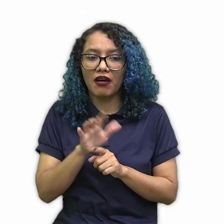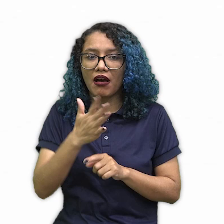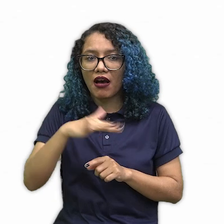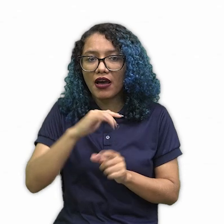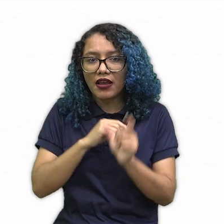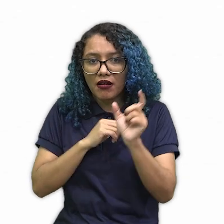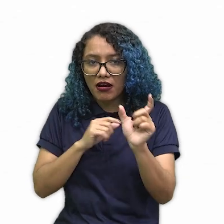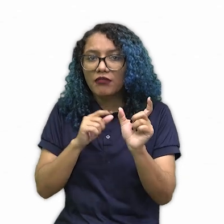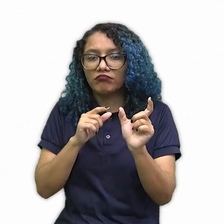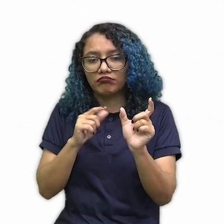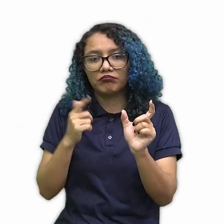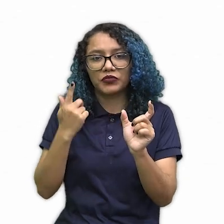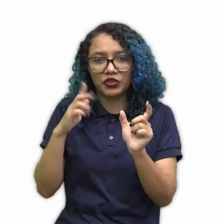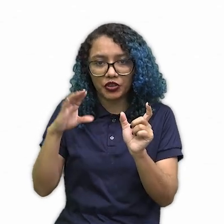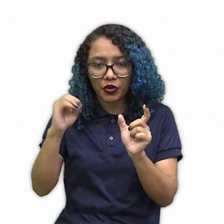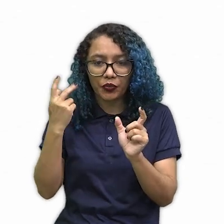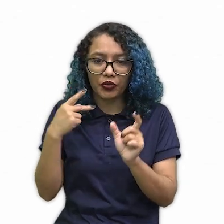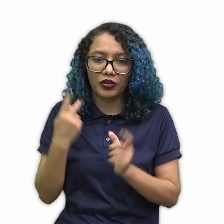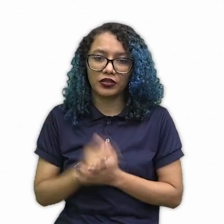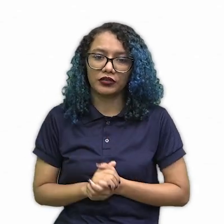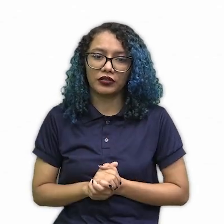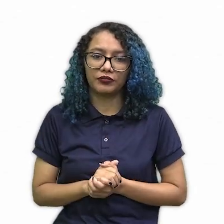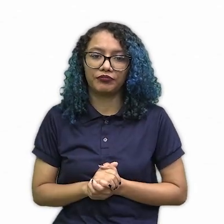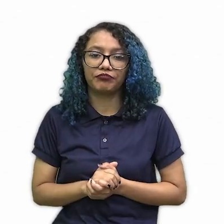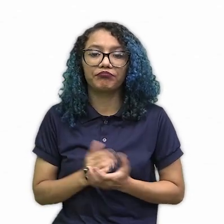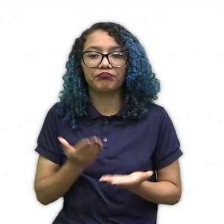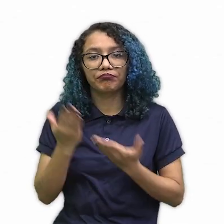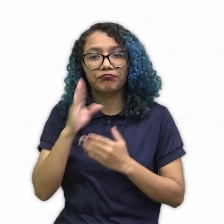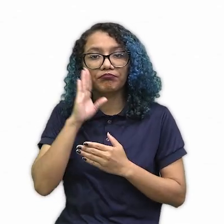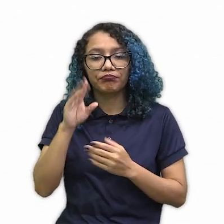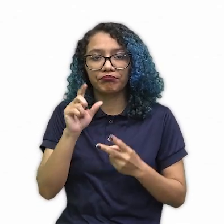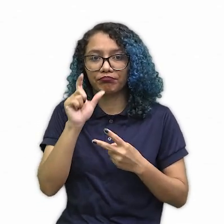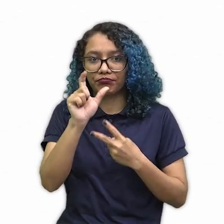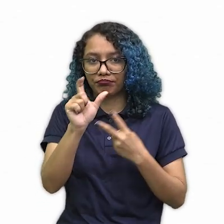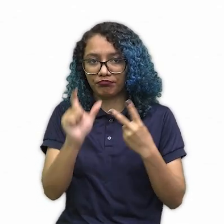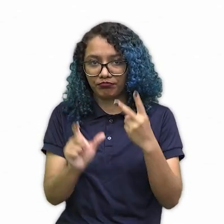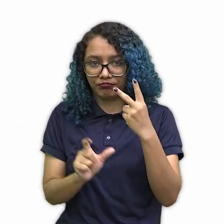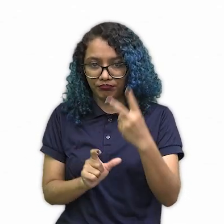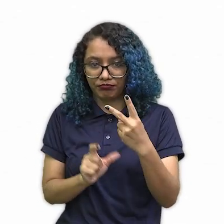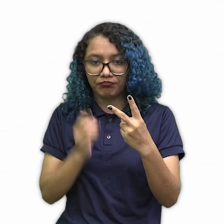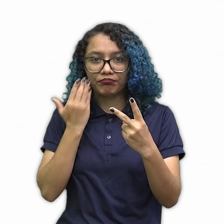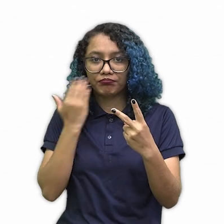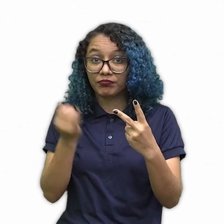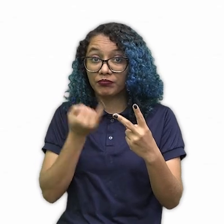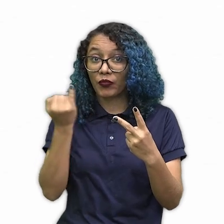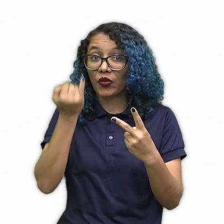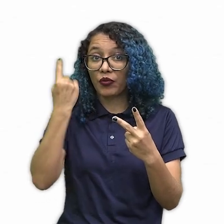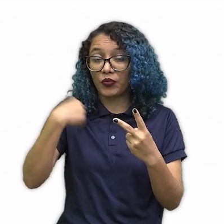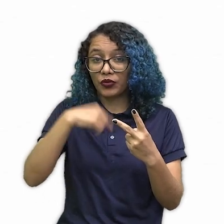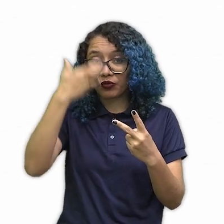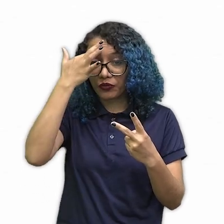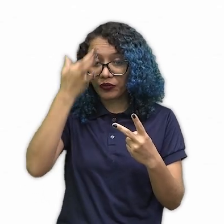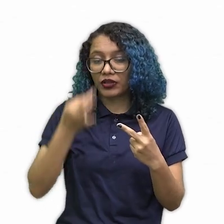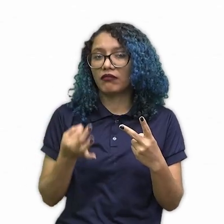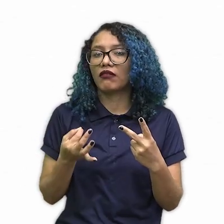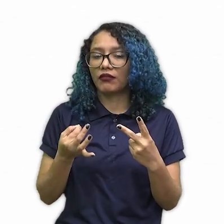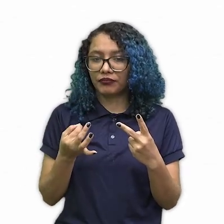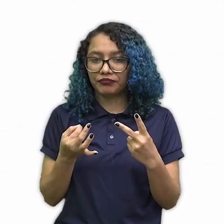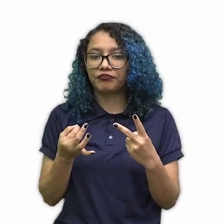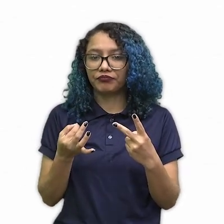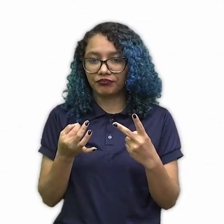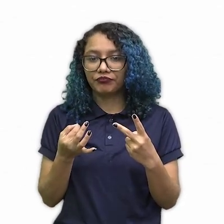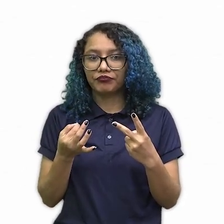Acompanhem comigo. Bem, temos aqui os dois principais conceitos, como eu já falei para vocês, que são importantes para a compreensão